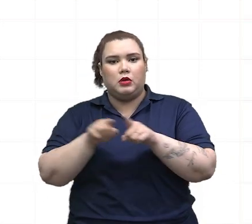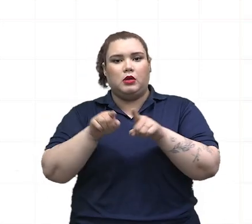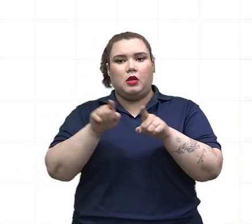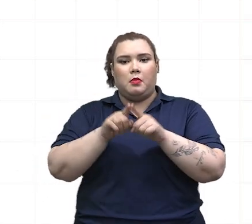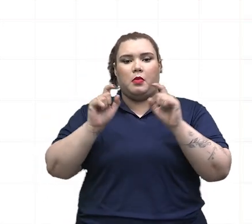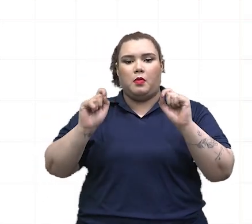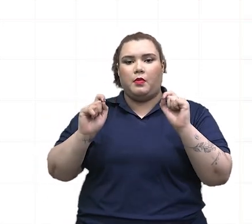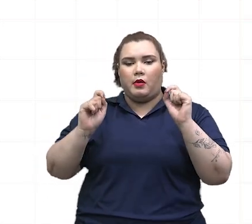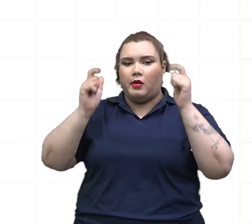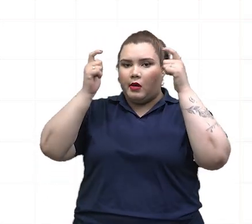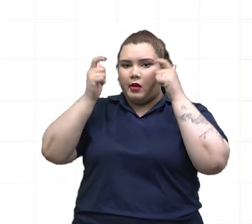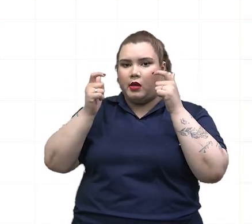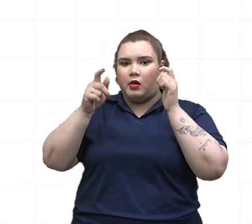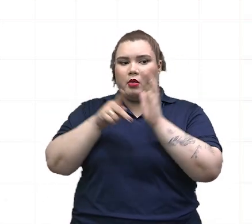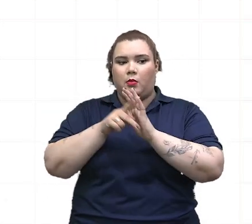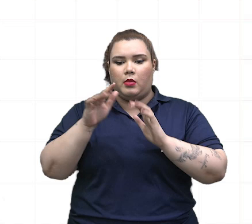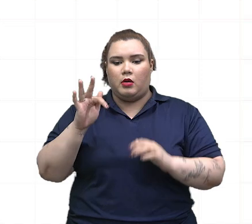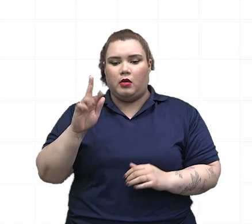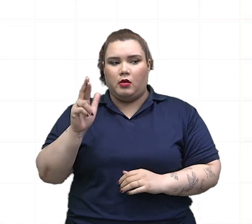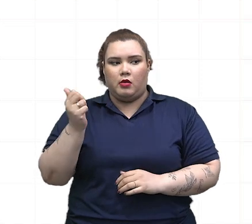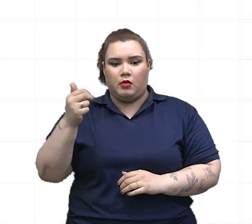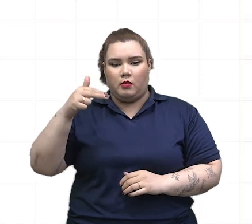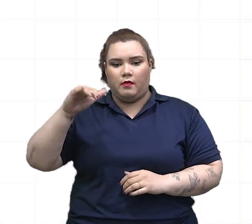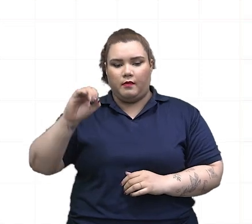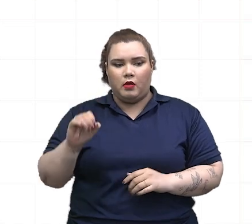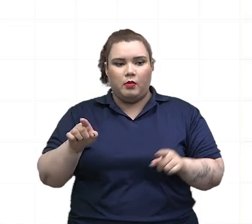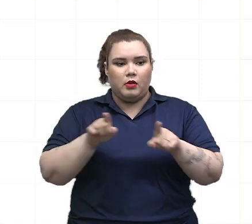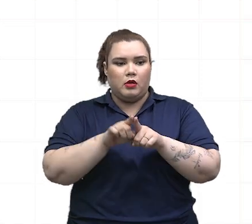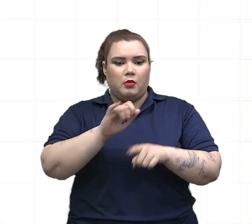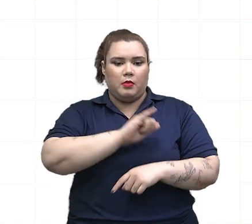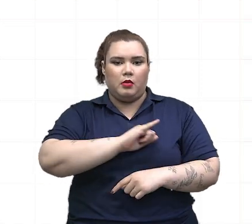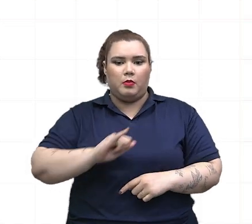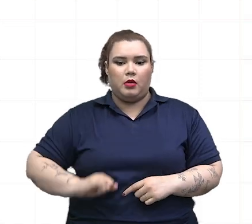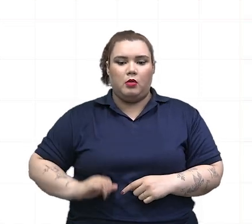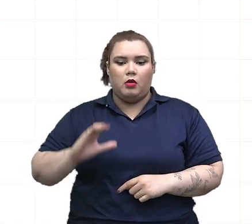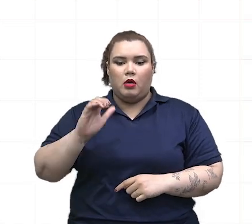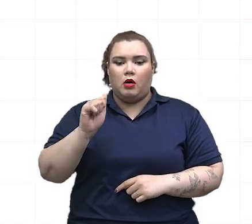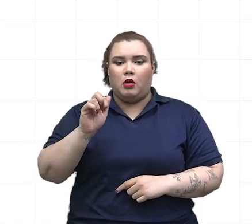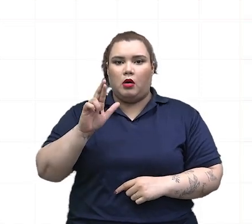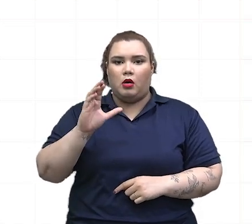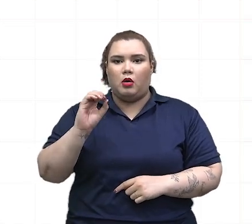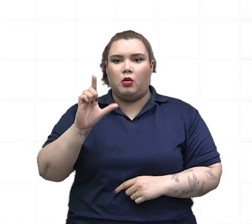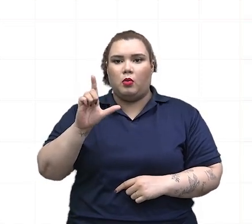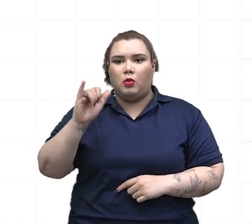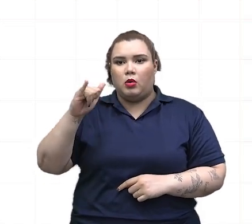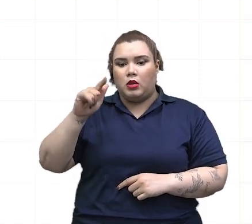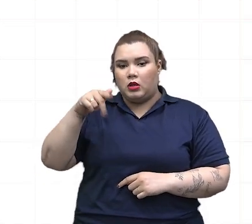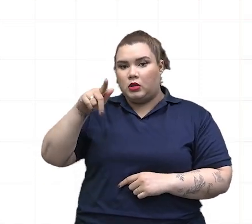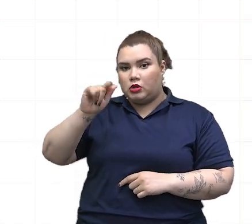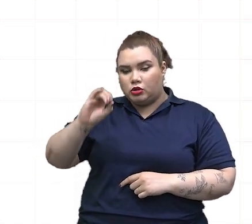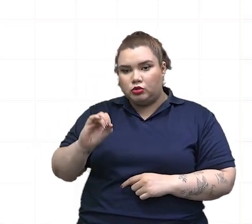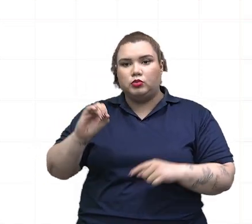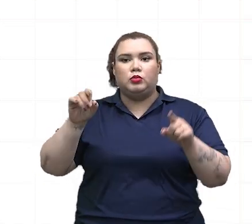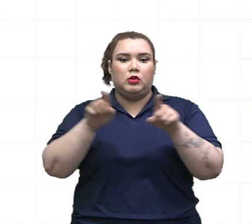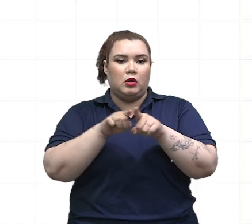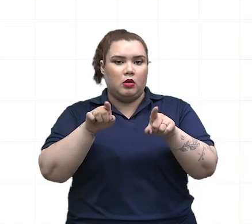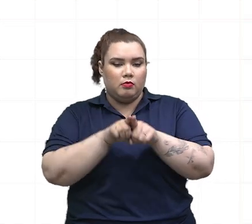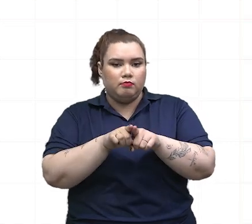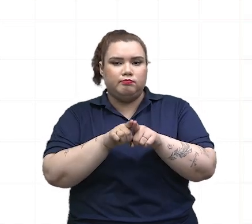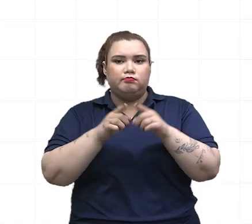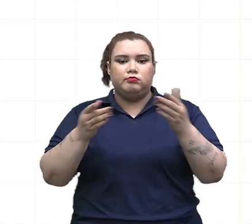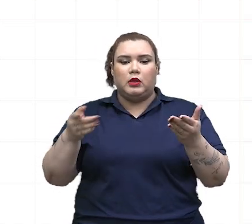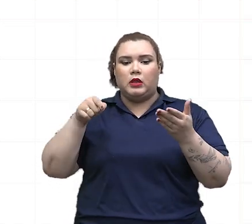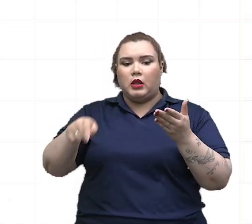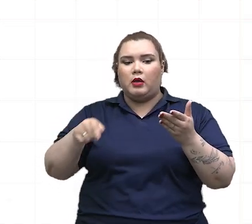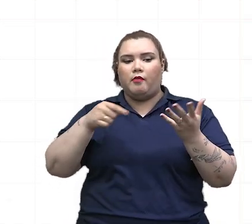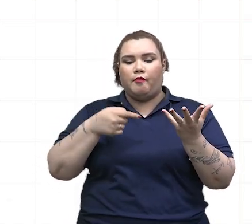lembra lá, né, do Clovis, o Império Carolíngio, também ligado à figura principal do Carlos Magno, o Renascimento Carolíngio. Então,